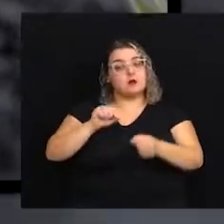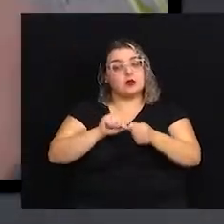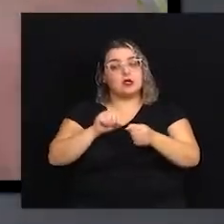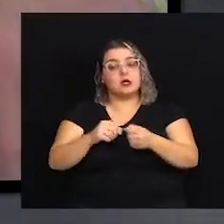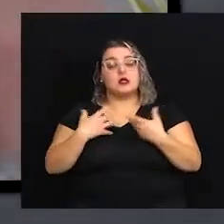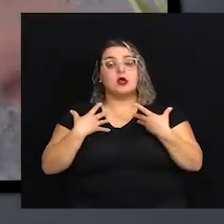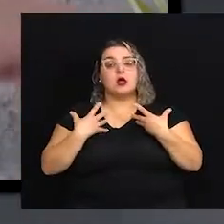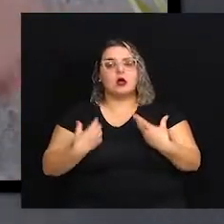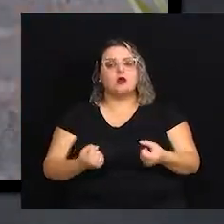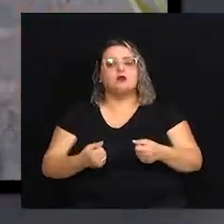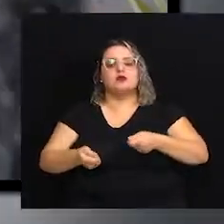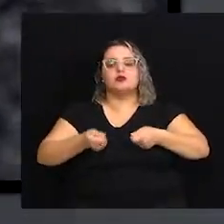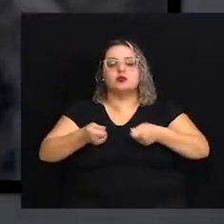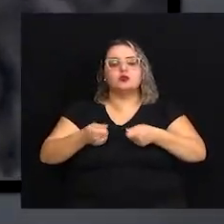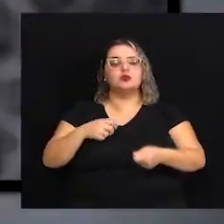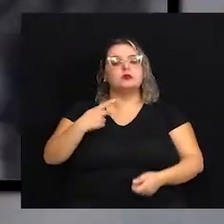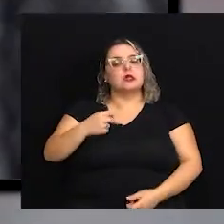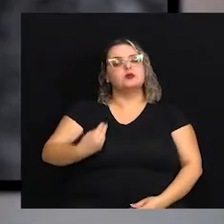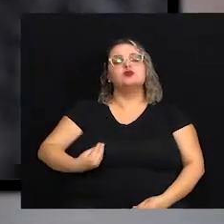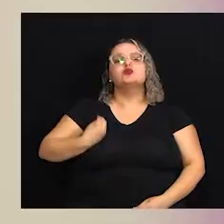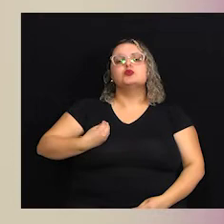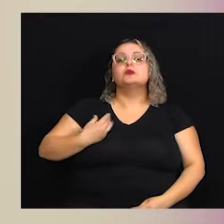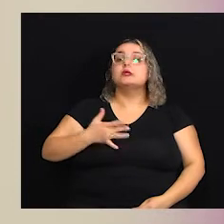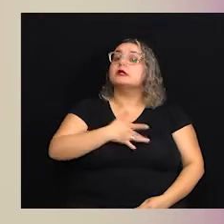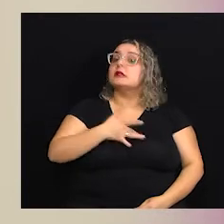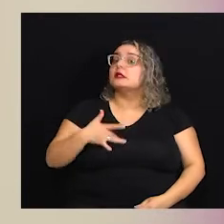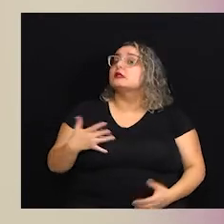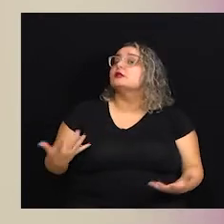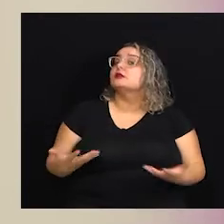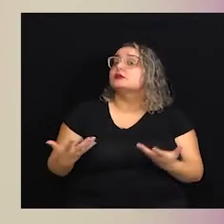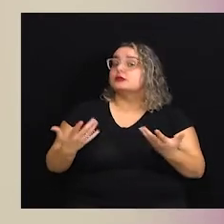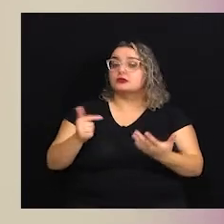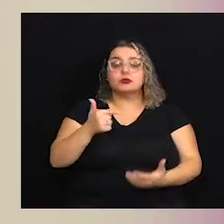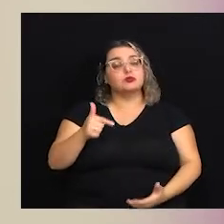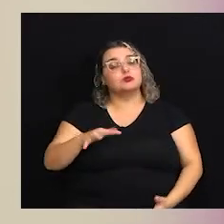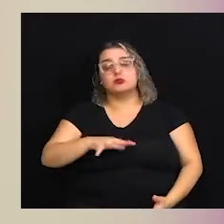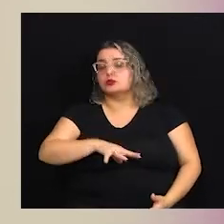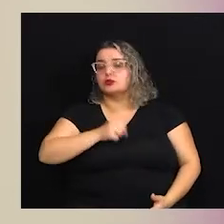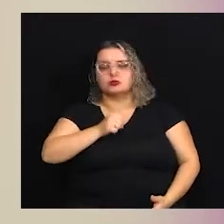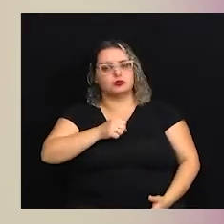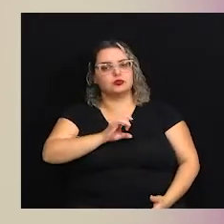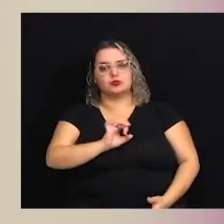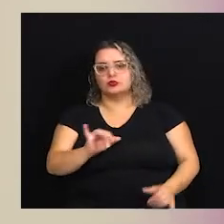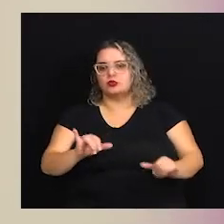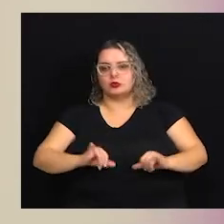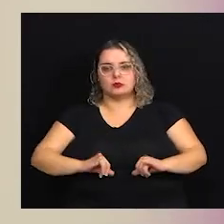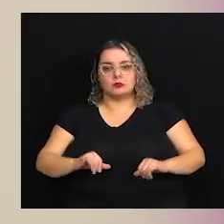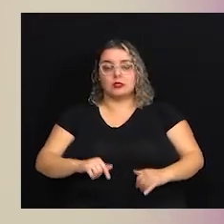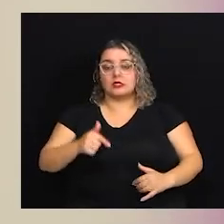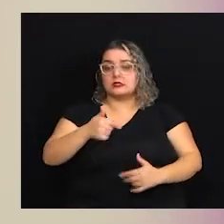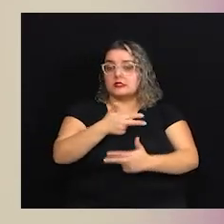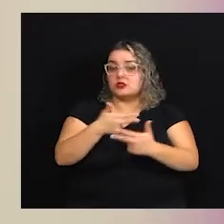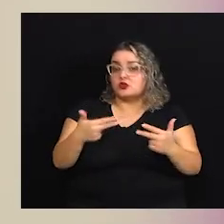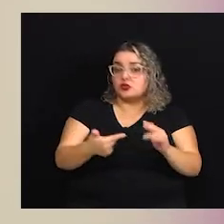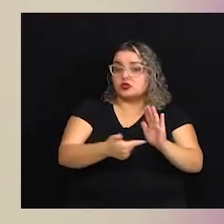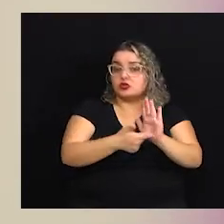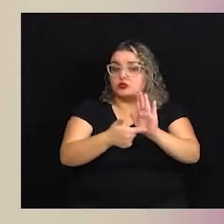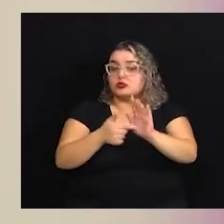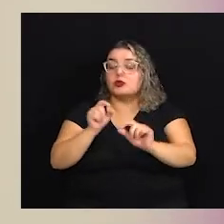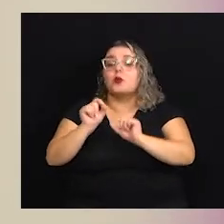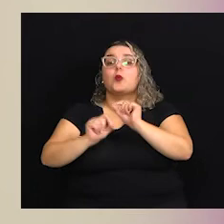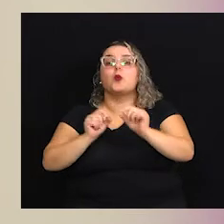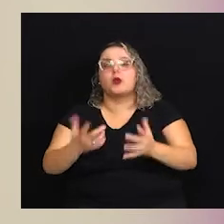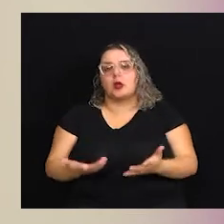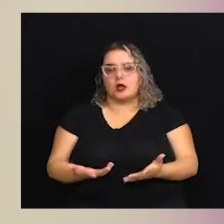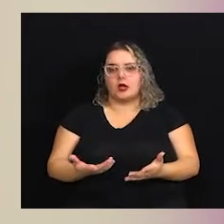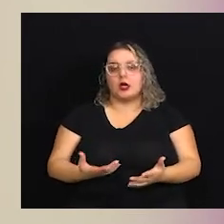e fará você assumir o controle da sua vida, ter saúde e viver sem sofrer na menopausa. Então, eu coloquei 7 coisas